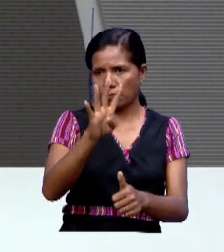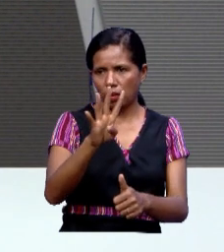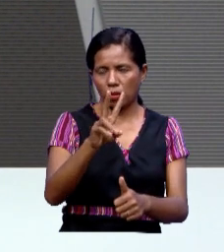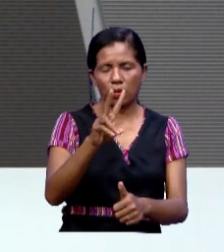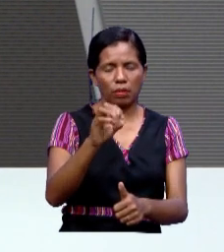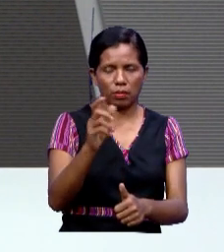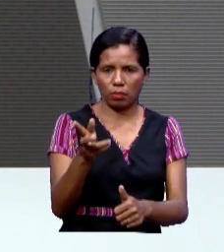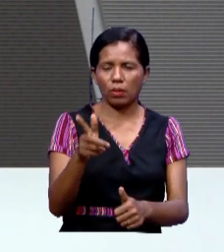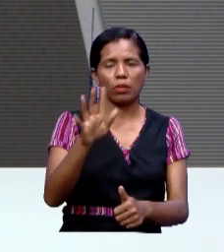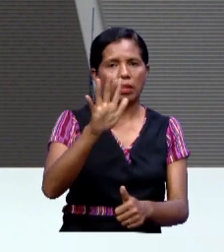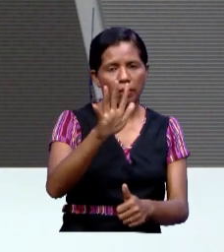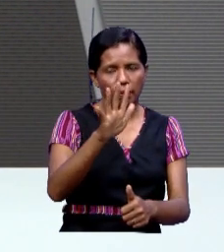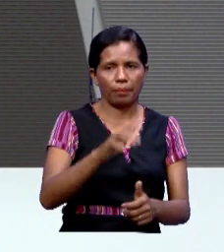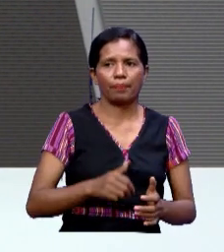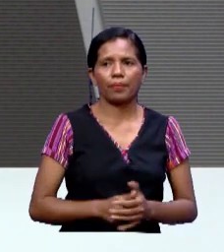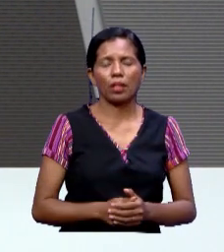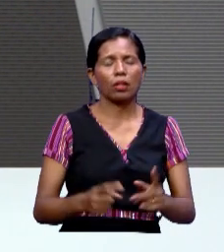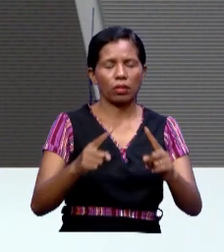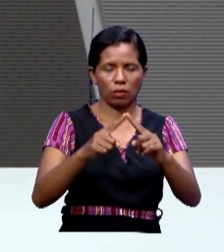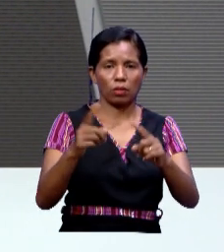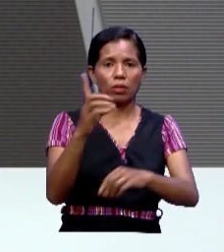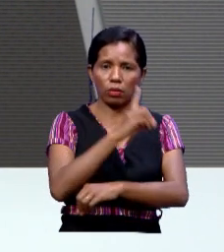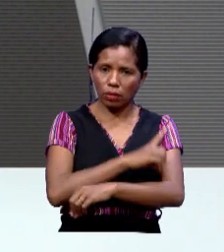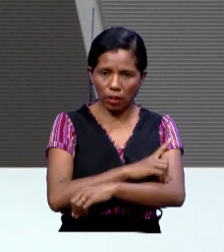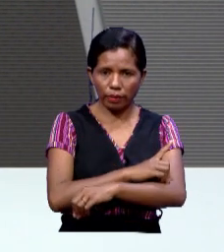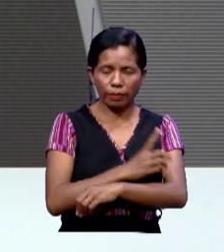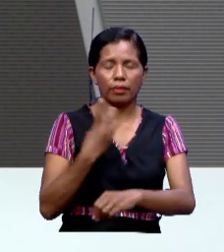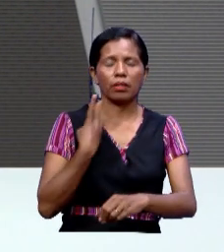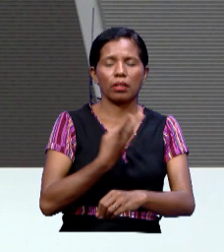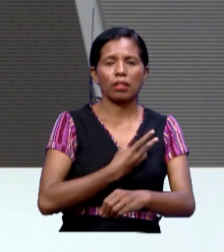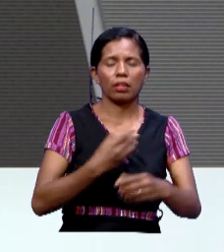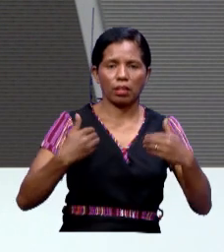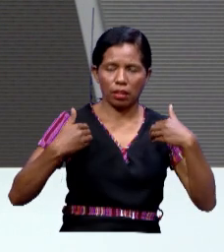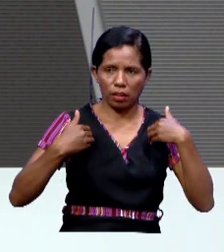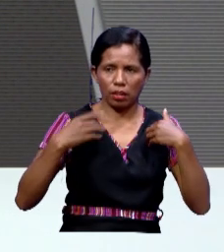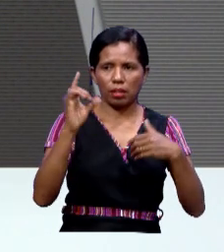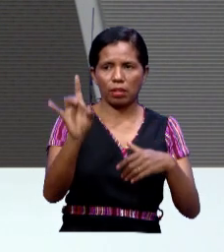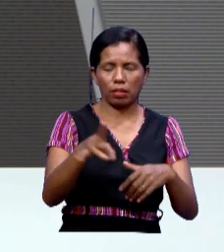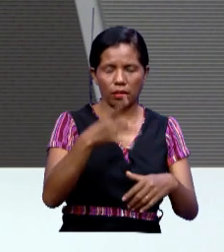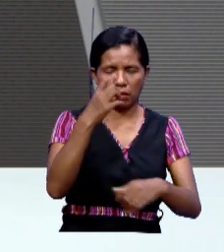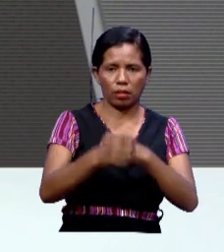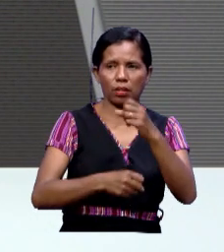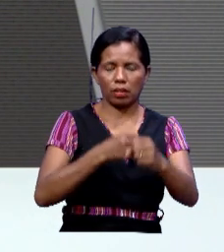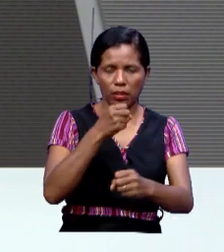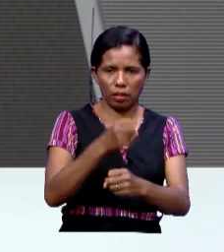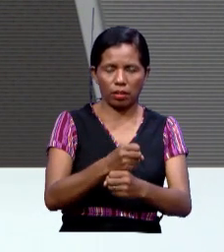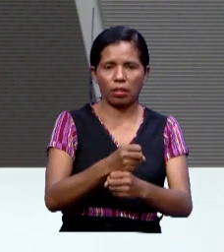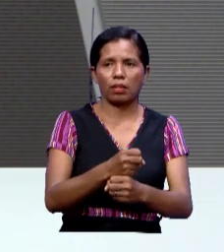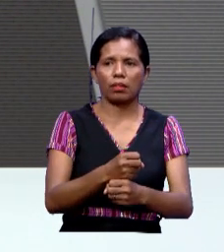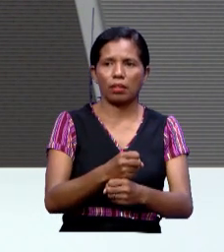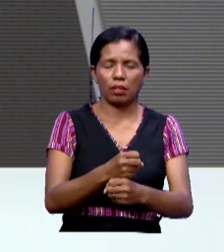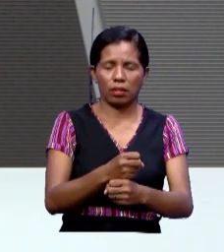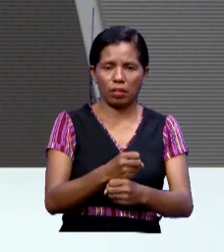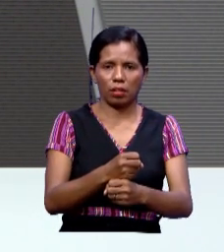2004-2005 significa to o enloro ni te 18 anos ba Bayundan niya